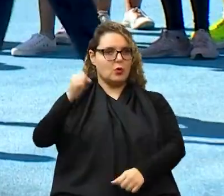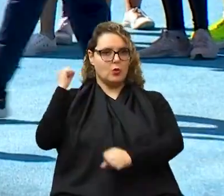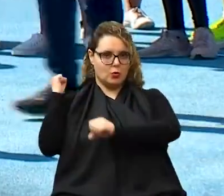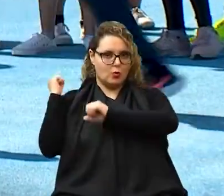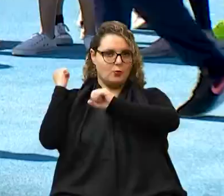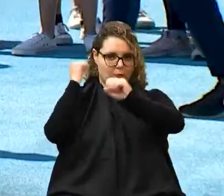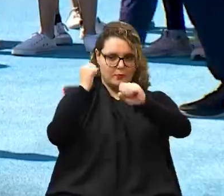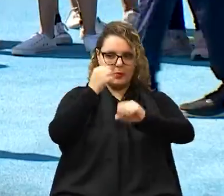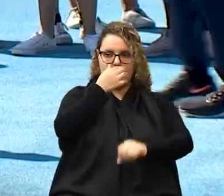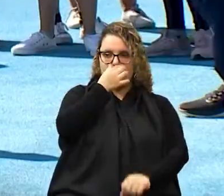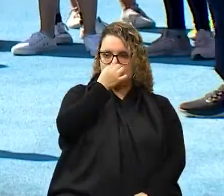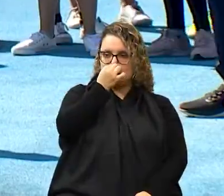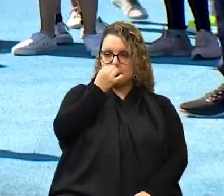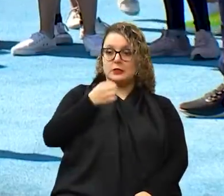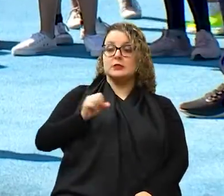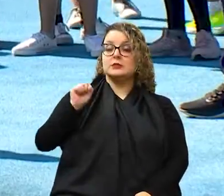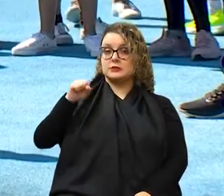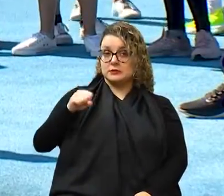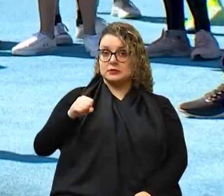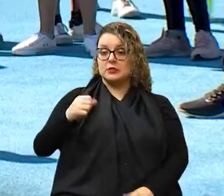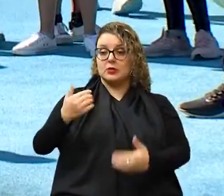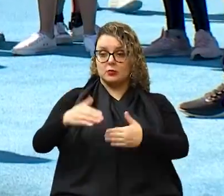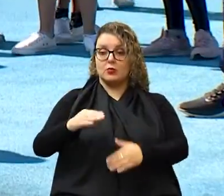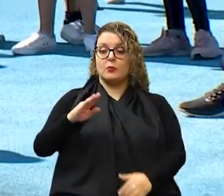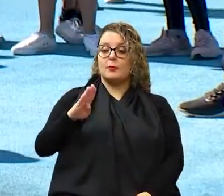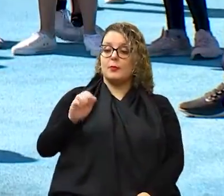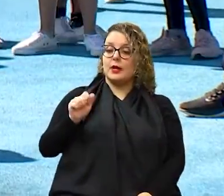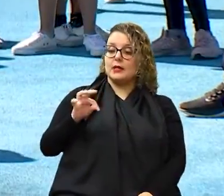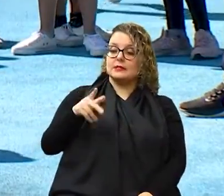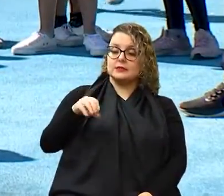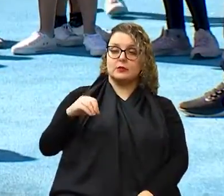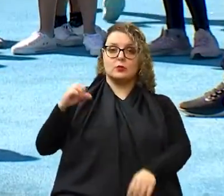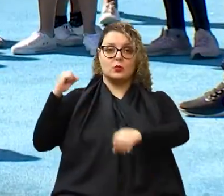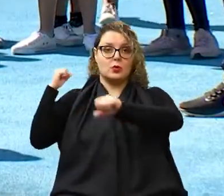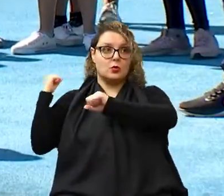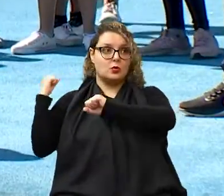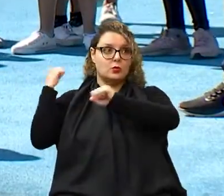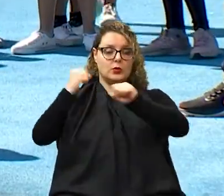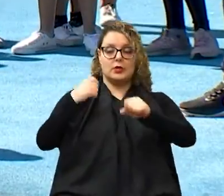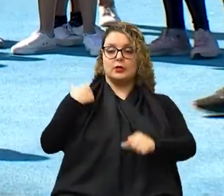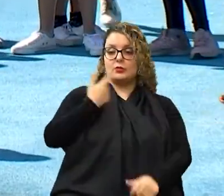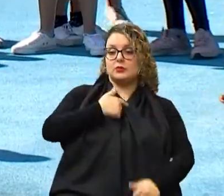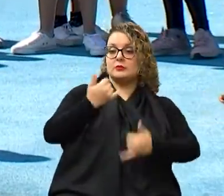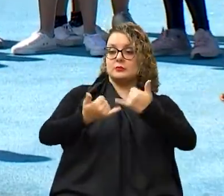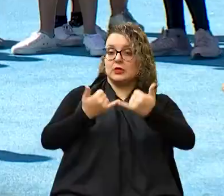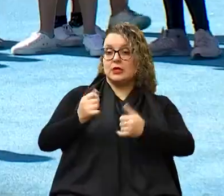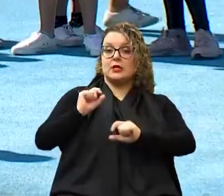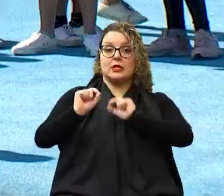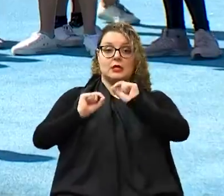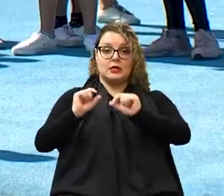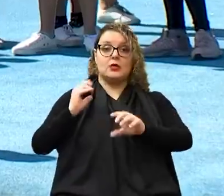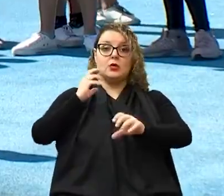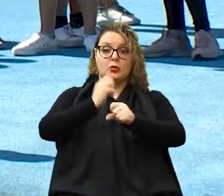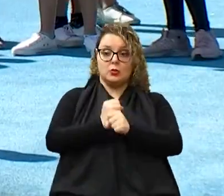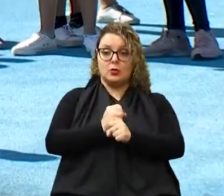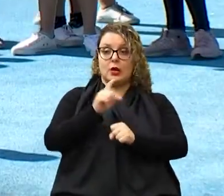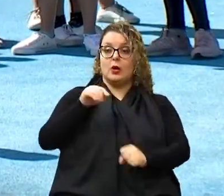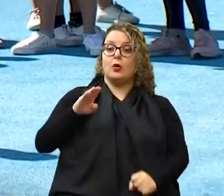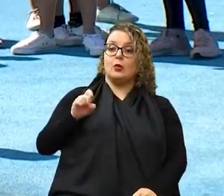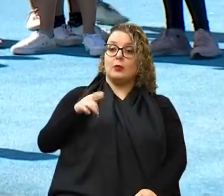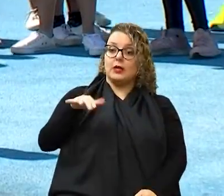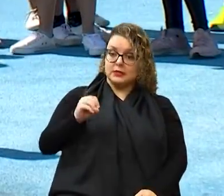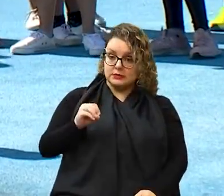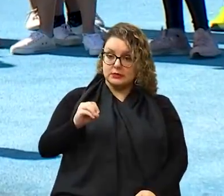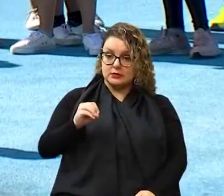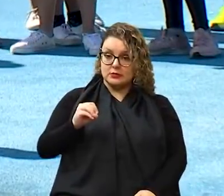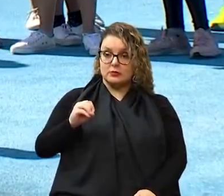com bastão, né? É isso, né? Isso, as provas de revezamento tem o bastão. A gente até brinca, né? Que quem tem que completar a prova é o